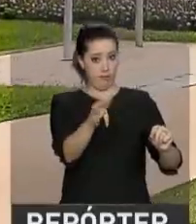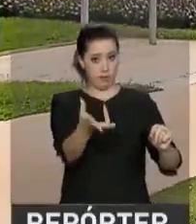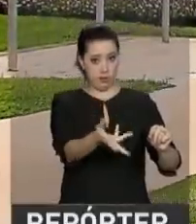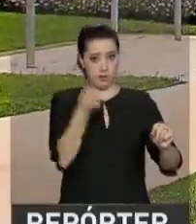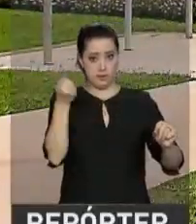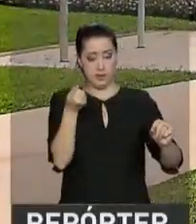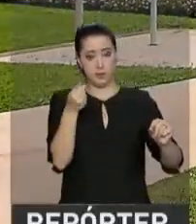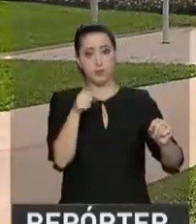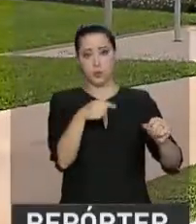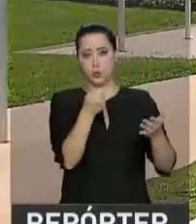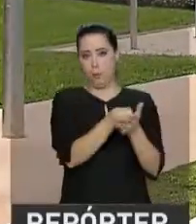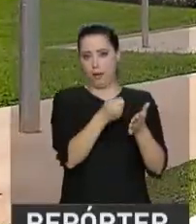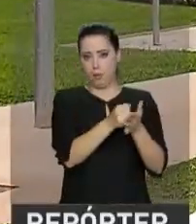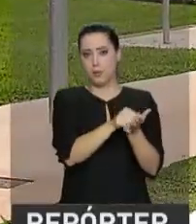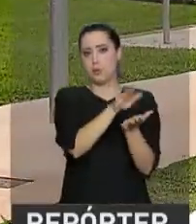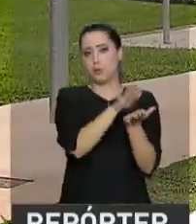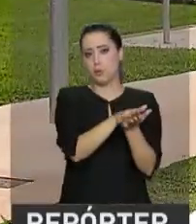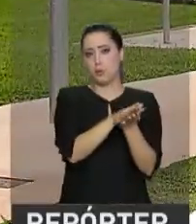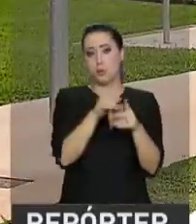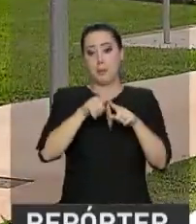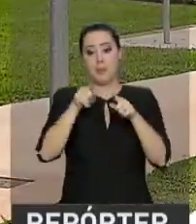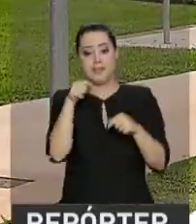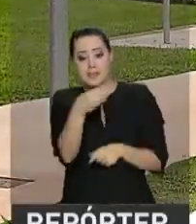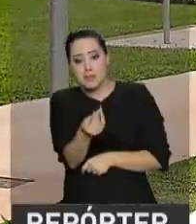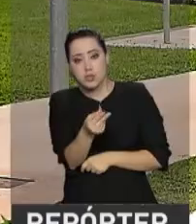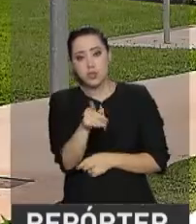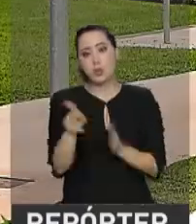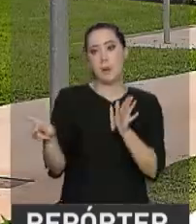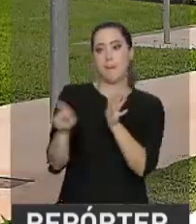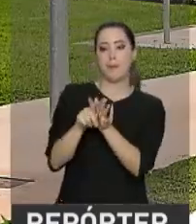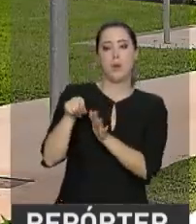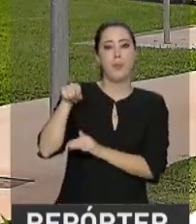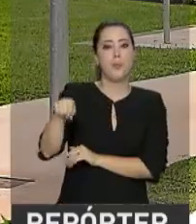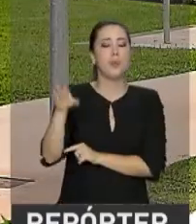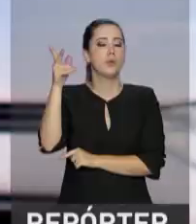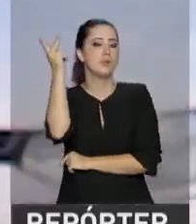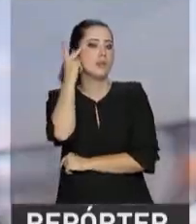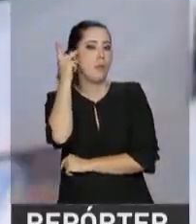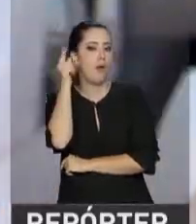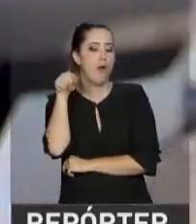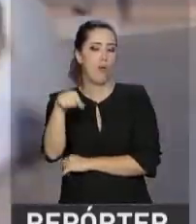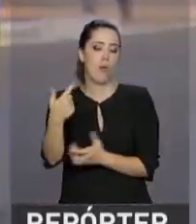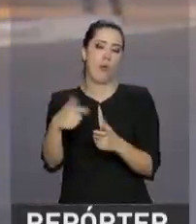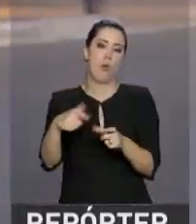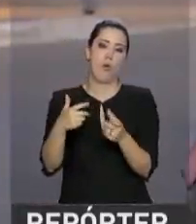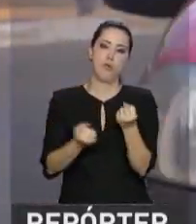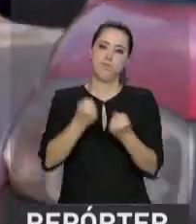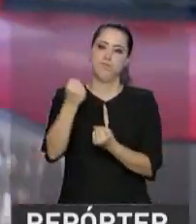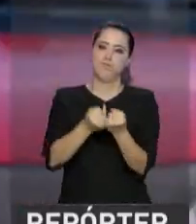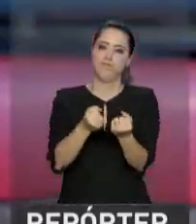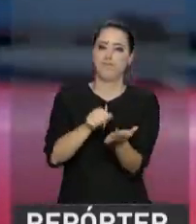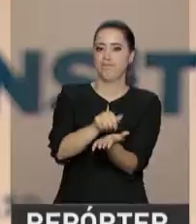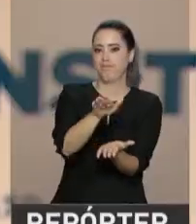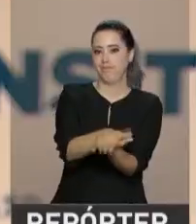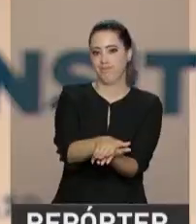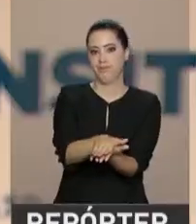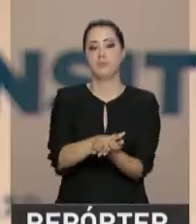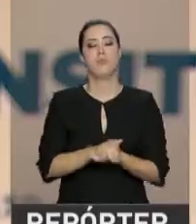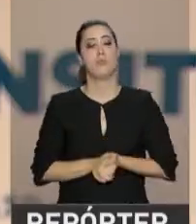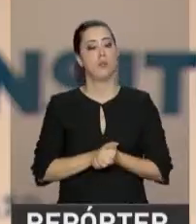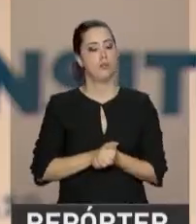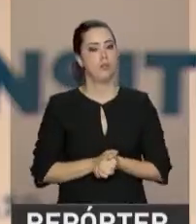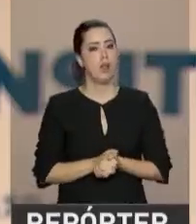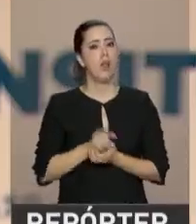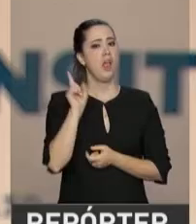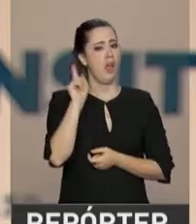mas o que poucos sabem é que esse dinheiro pertence ao município onde a infração foi cometida um recurso